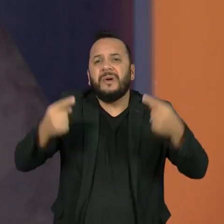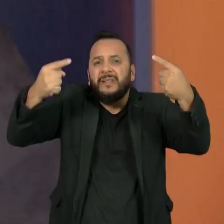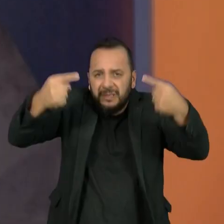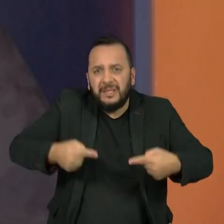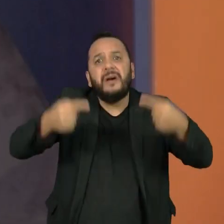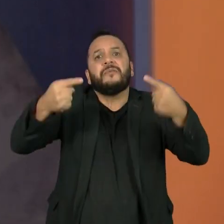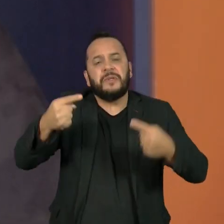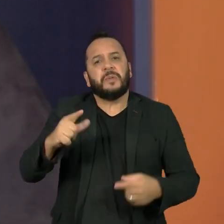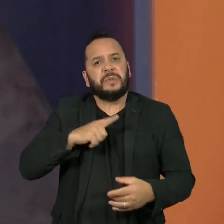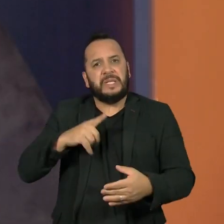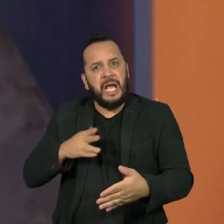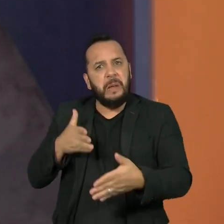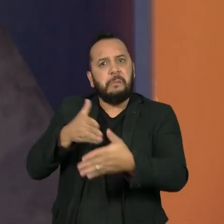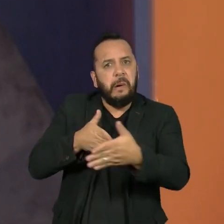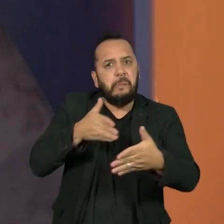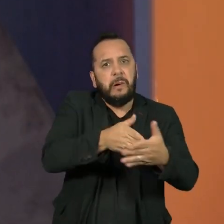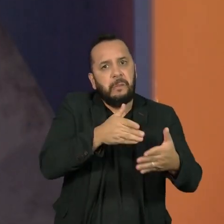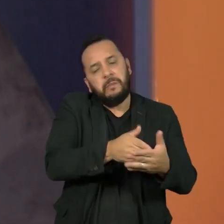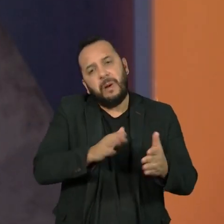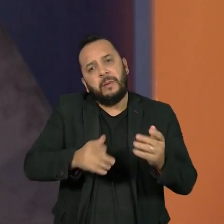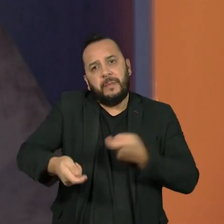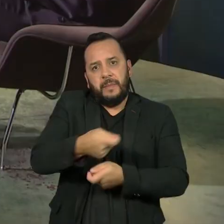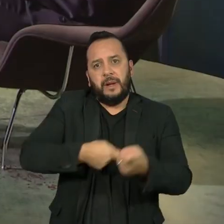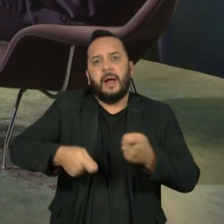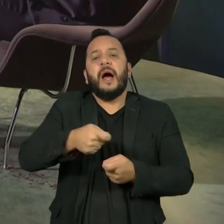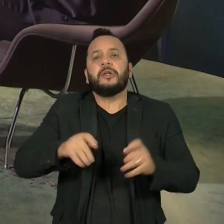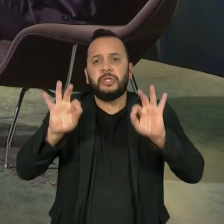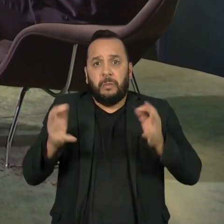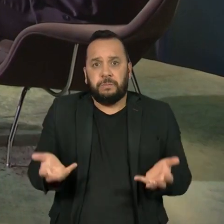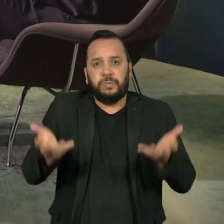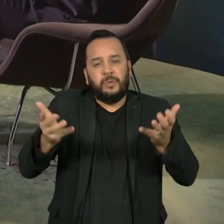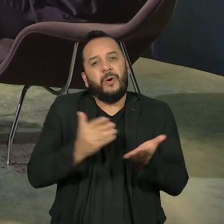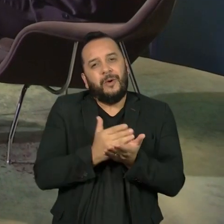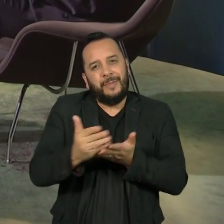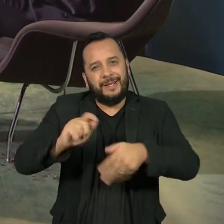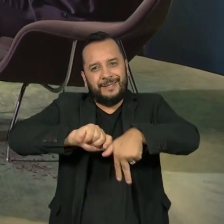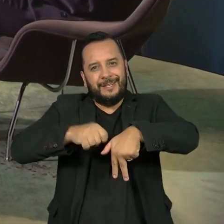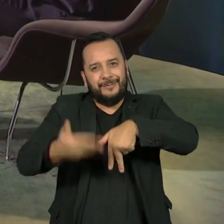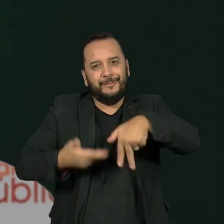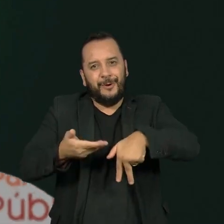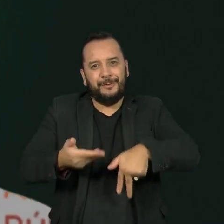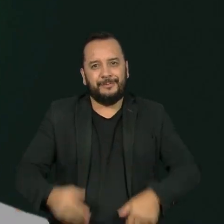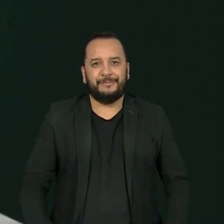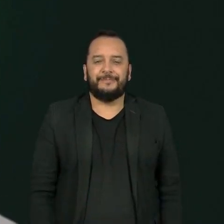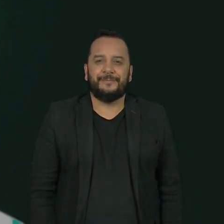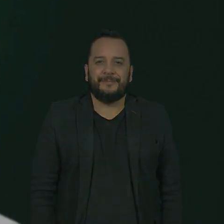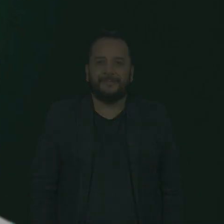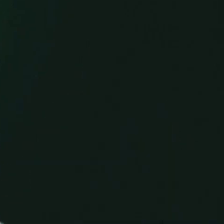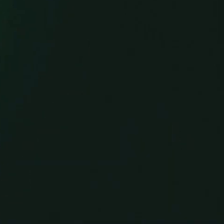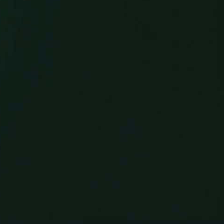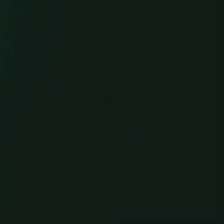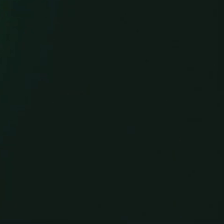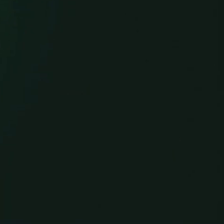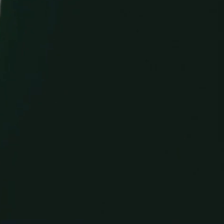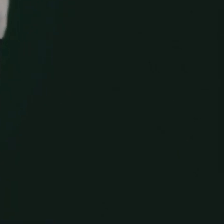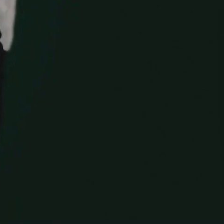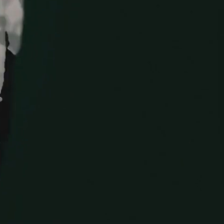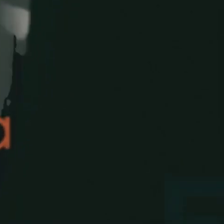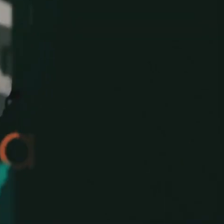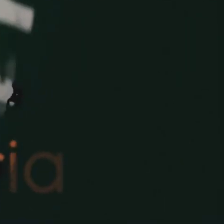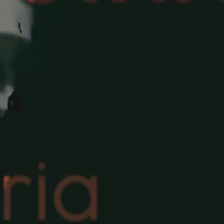ascensão enfrentam no mercado de luxo? Começa agora mais um programa Negros em Foco.